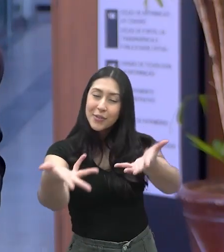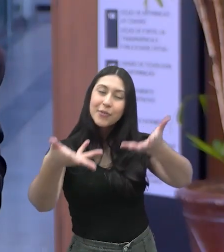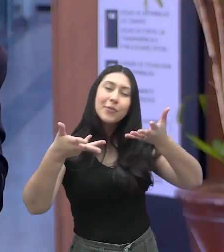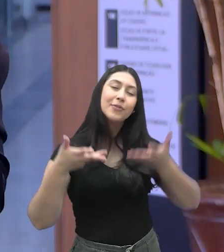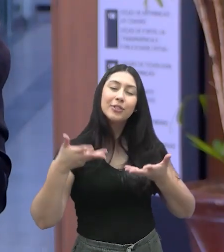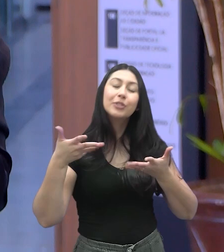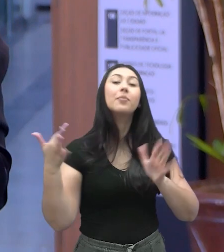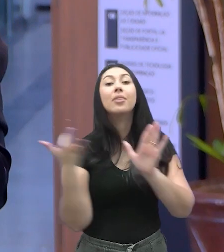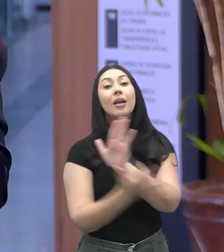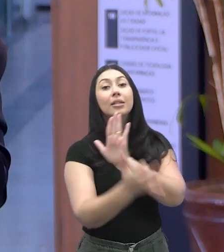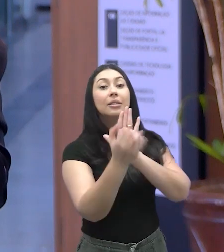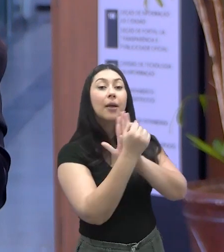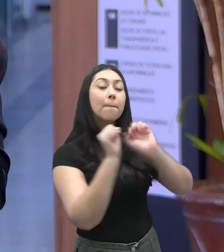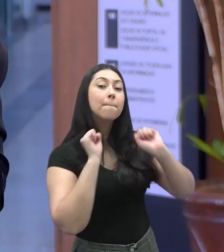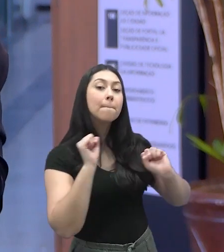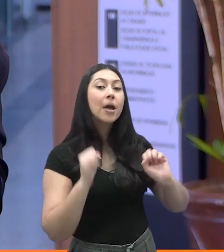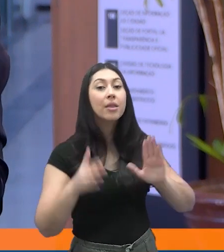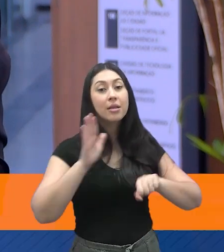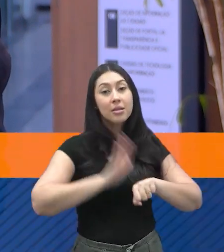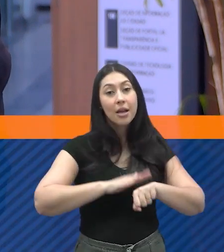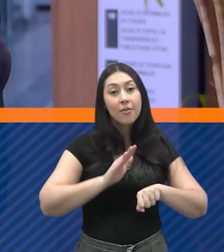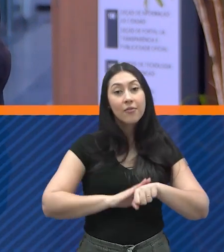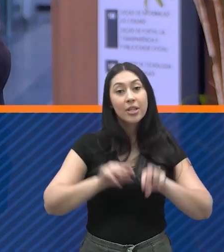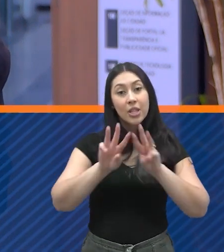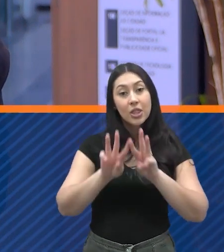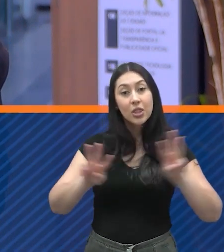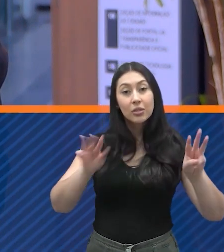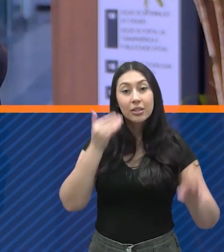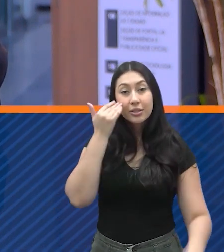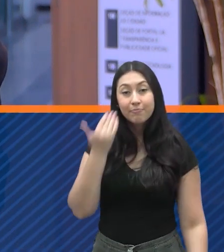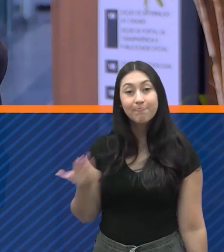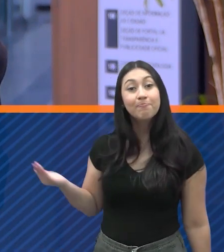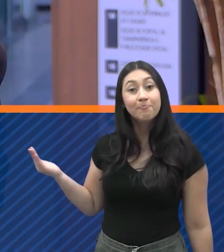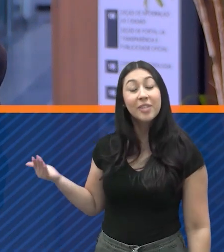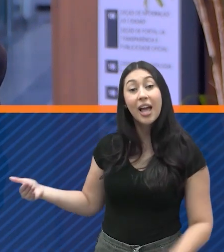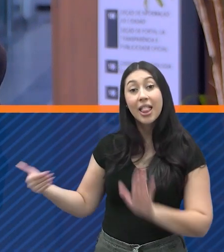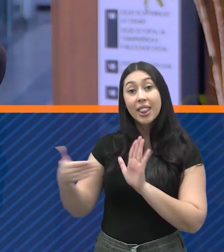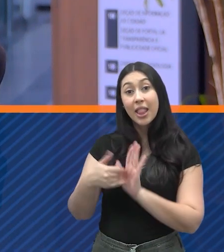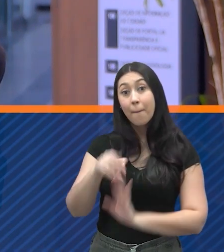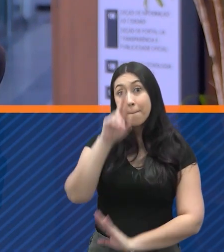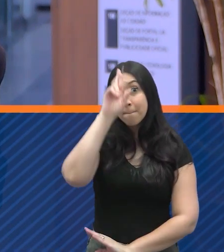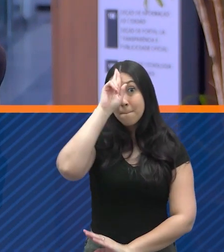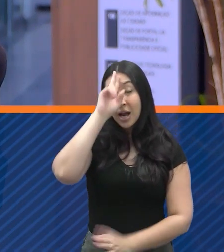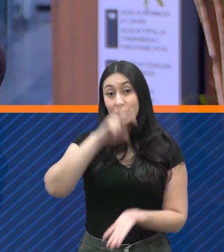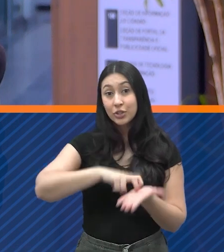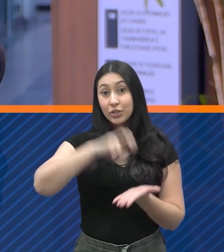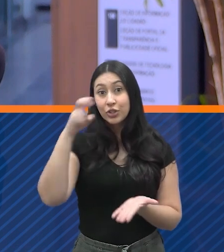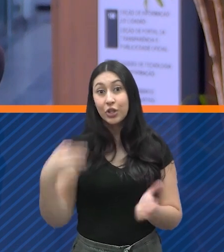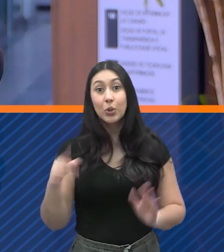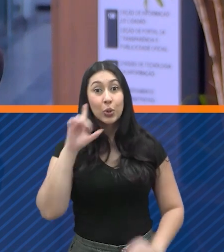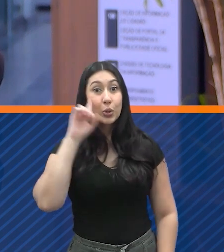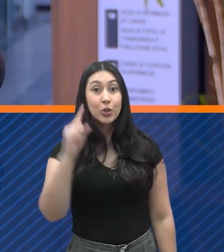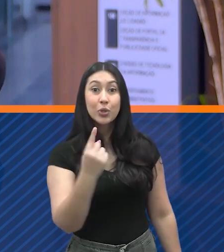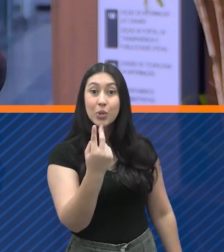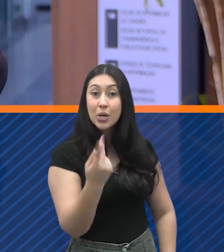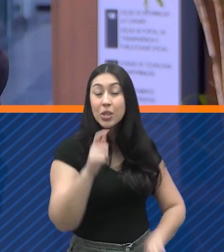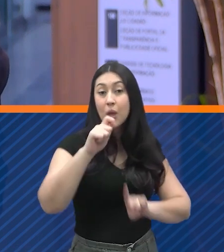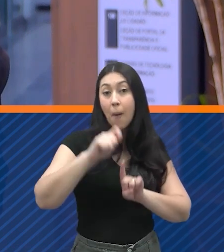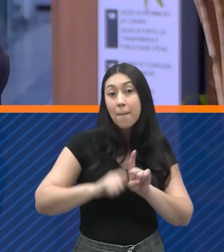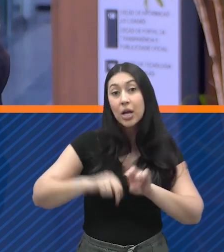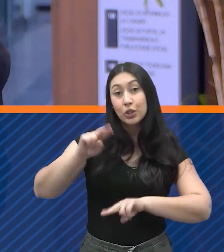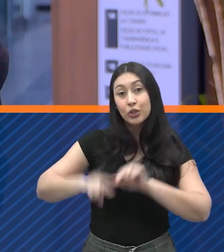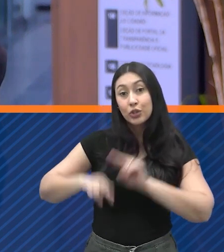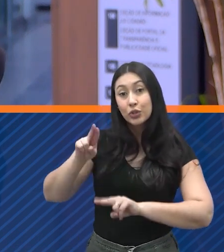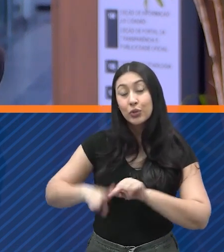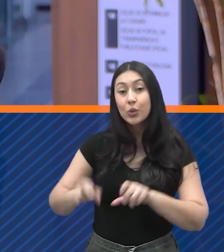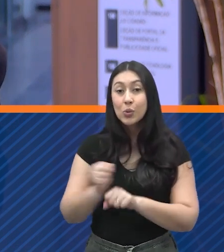fica o convite. As inscrições podem ser feitas no site, no CIE, até o meio-dia do dia 12 de junho de